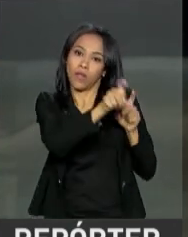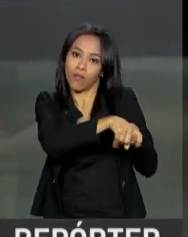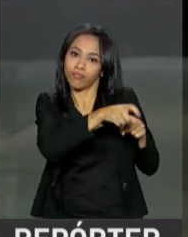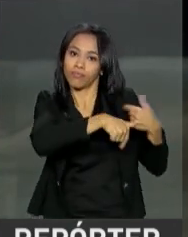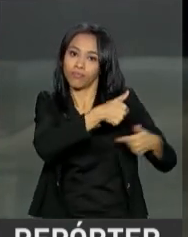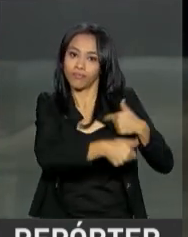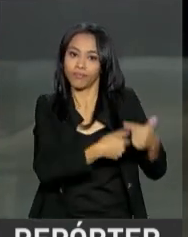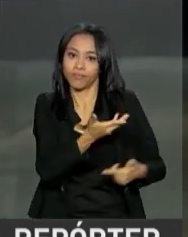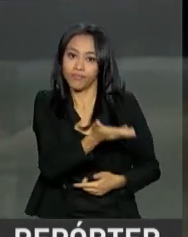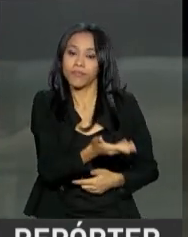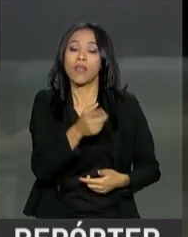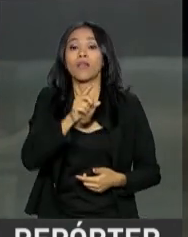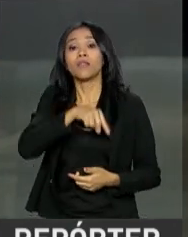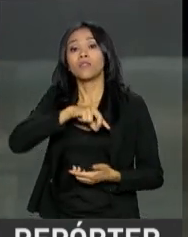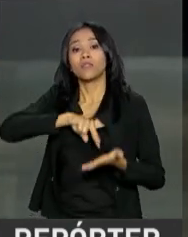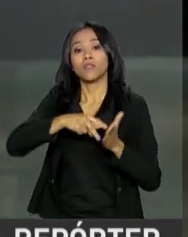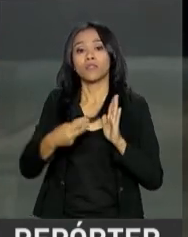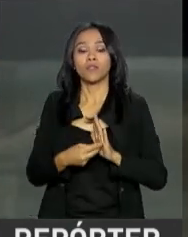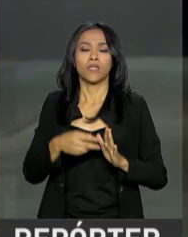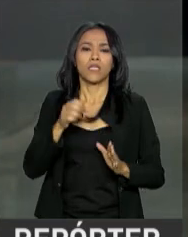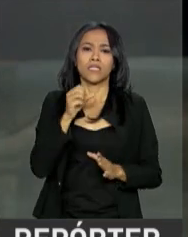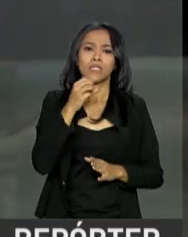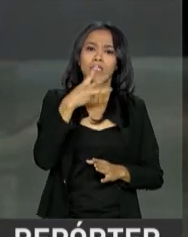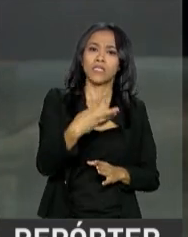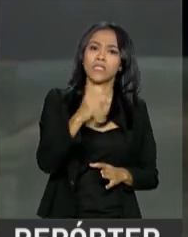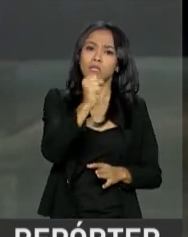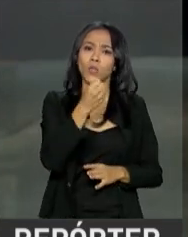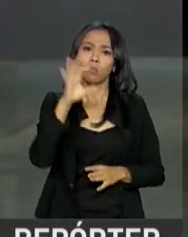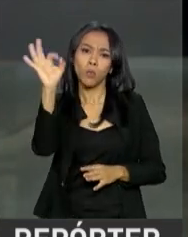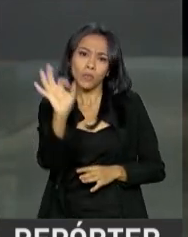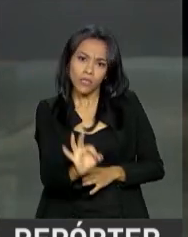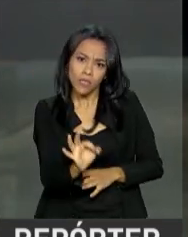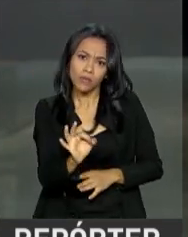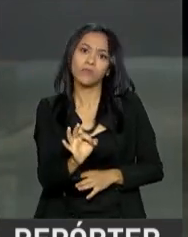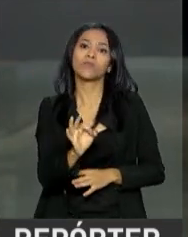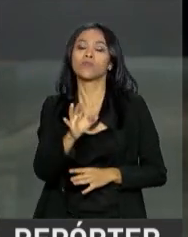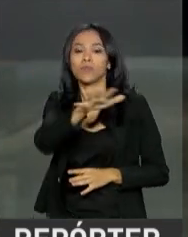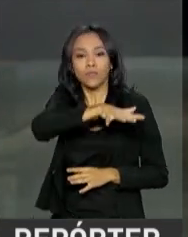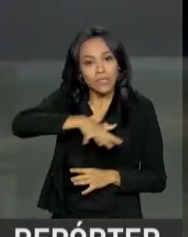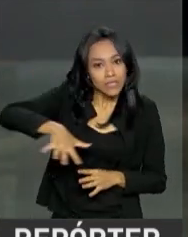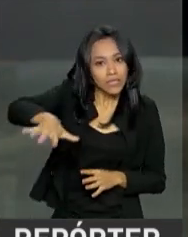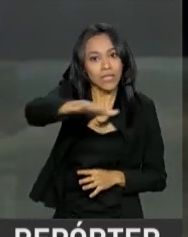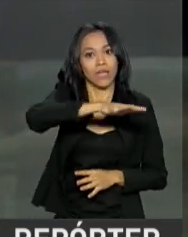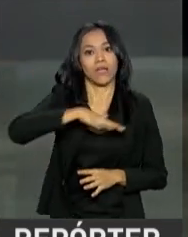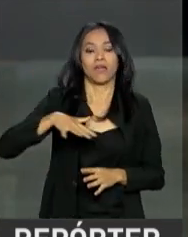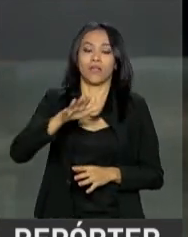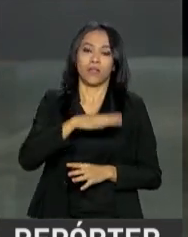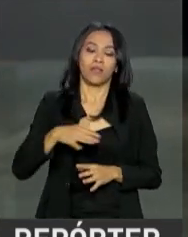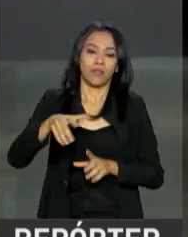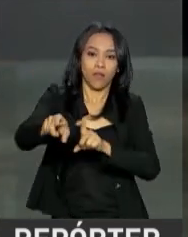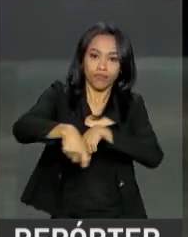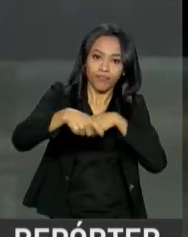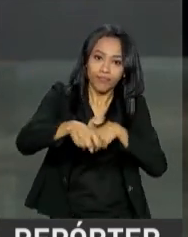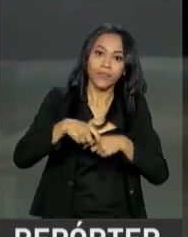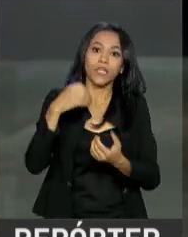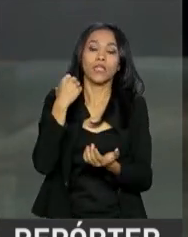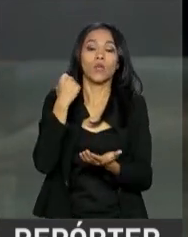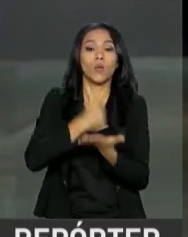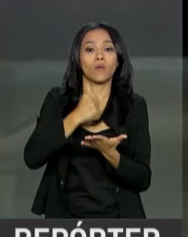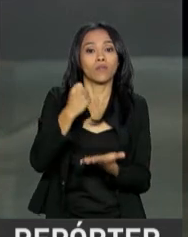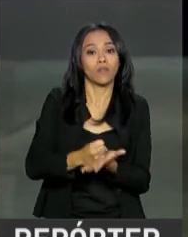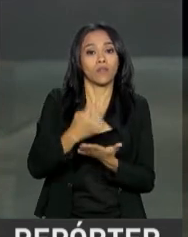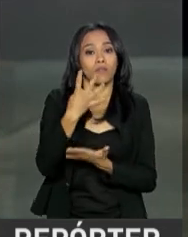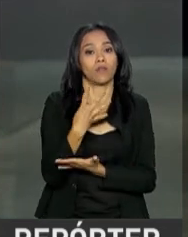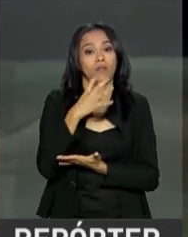responde por 38% do valor bruto da produção agropecuária no país e emprega 40